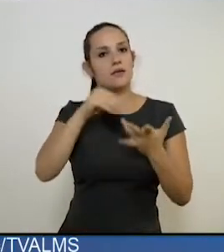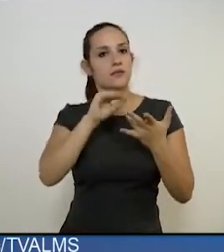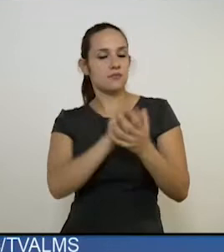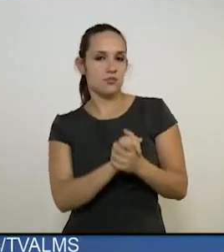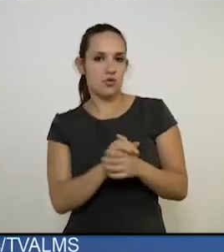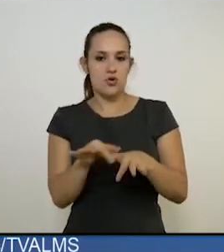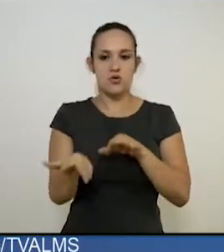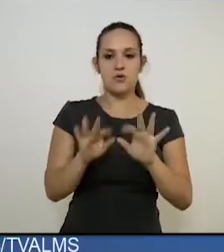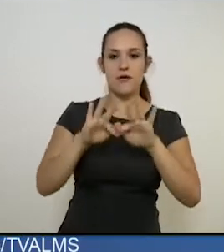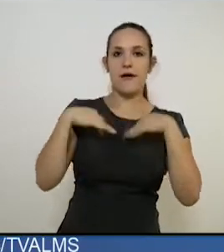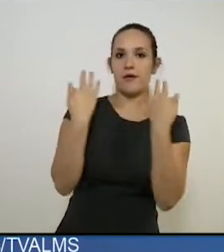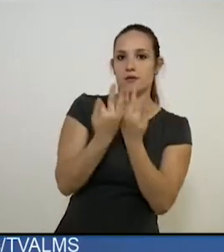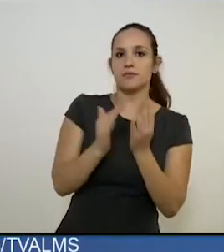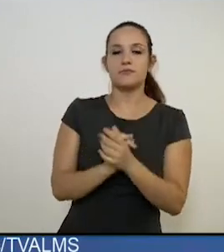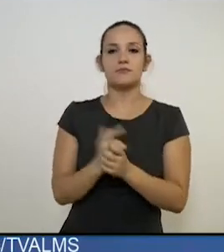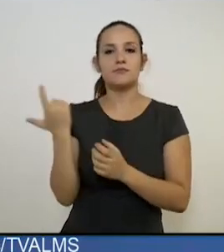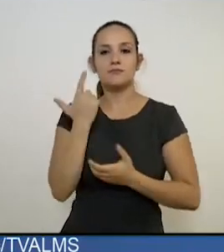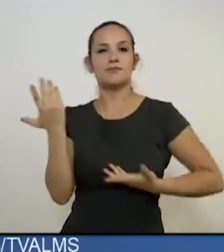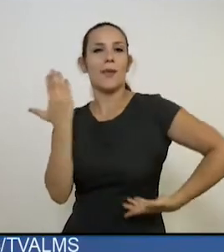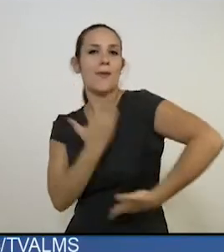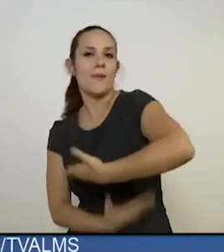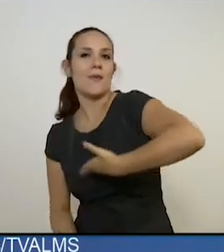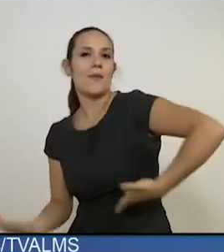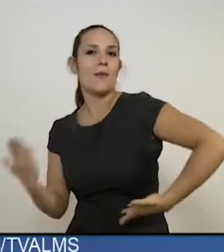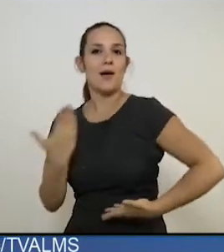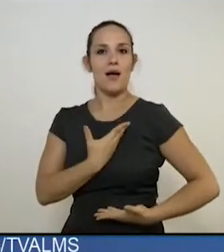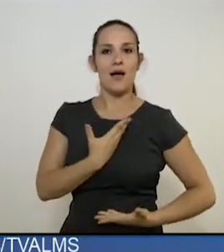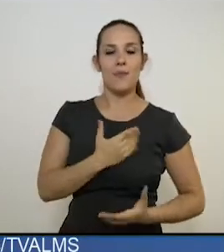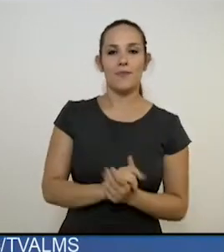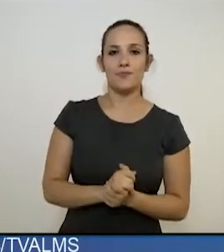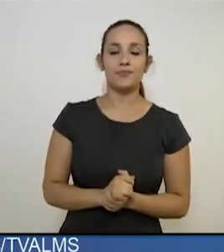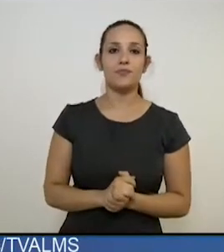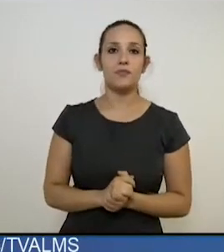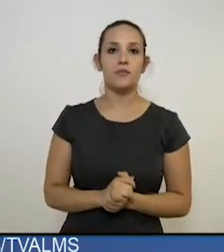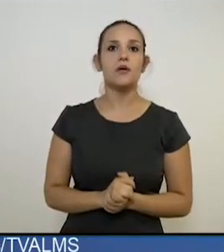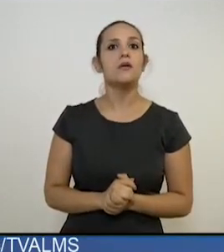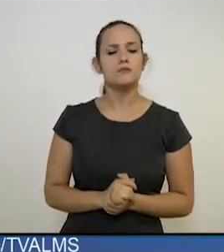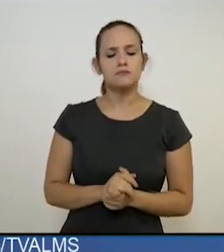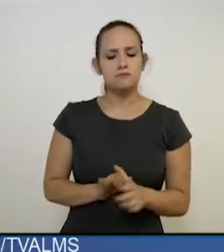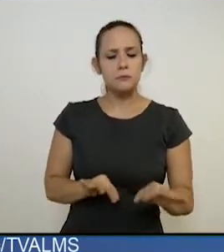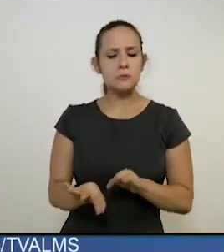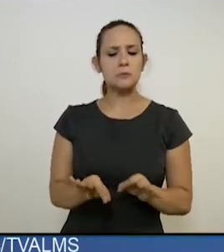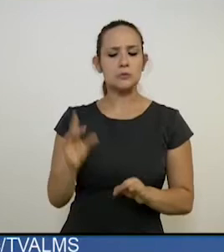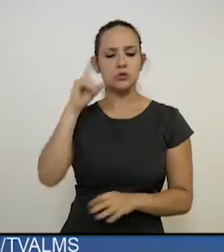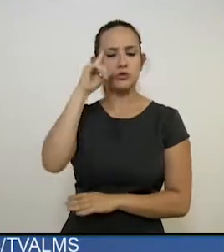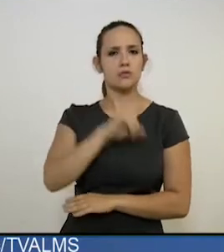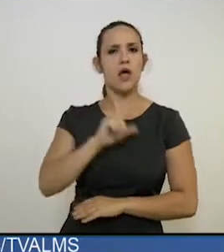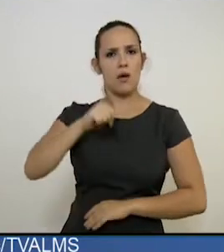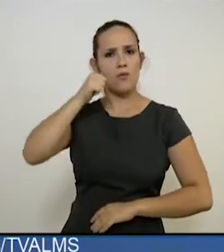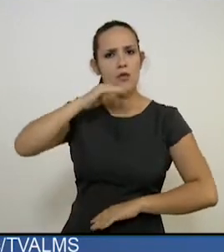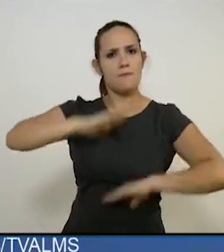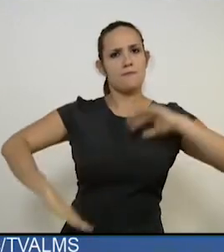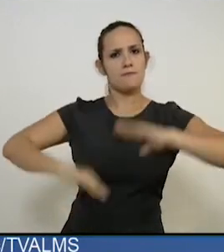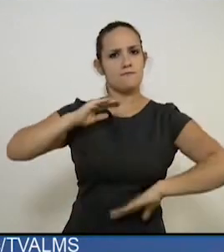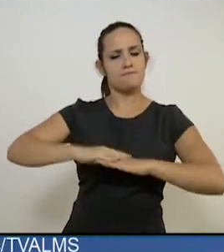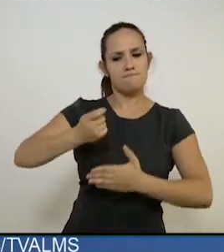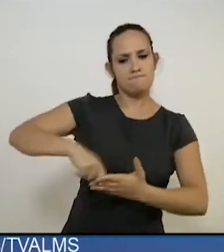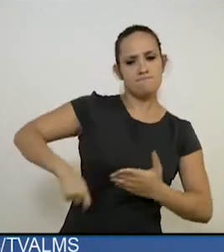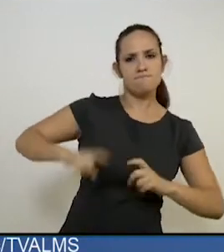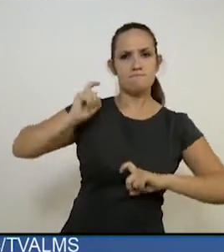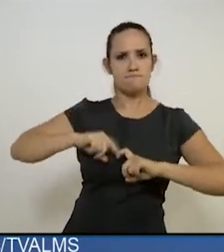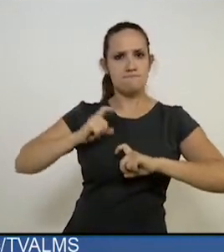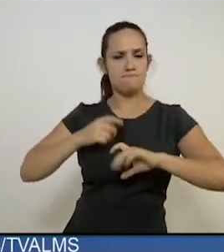família, promove a harmonia, planeja o seu dia a dia. A mulher é profissional, é escritora,